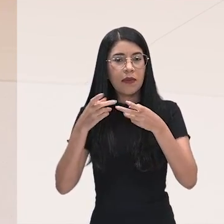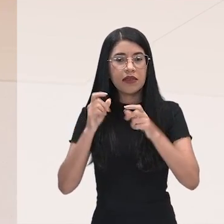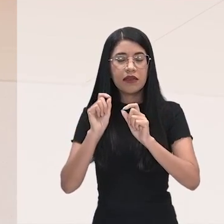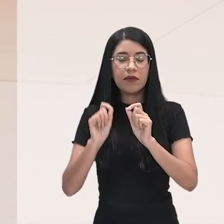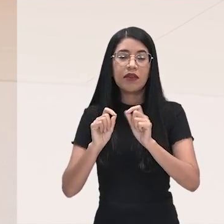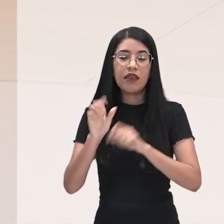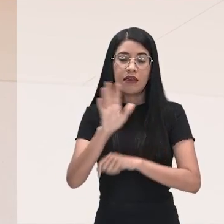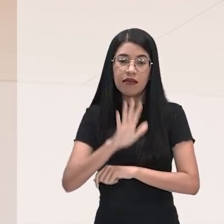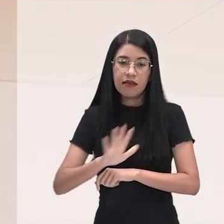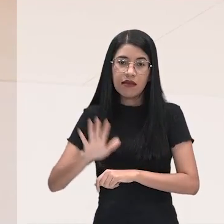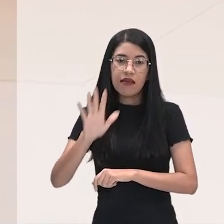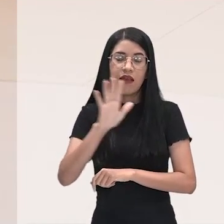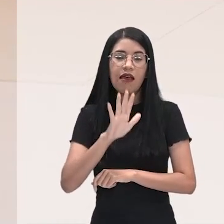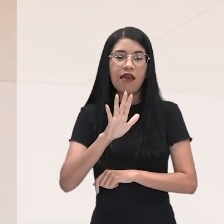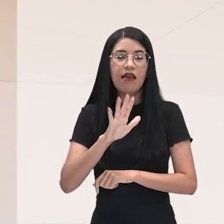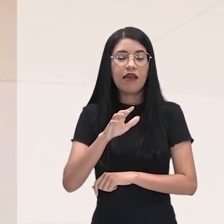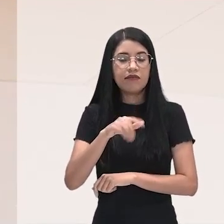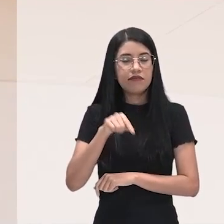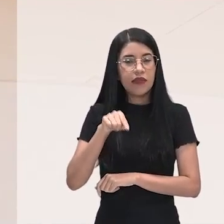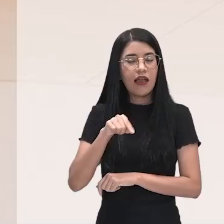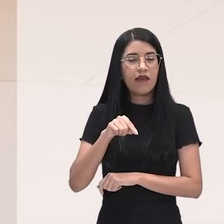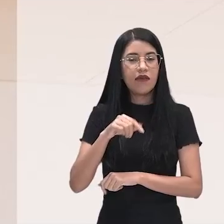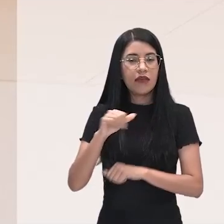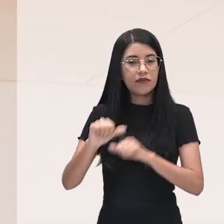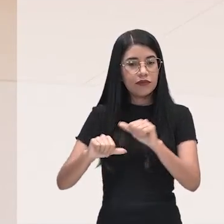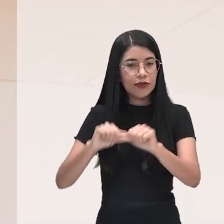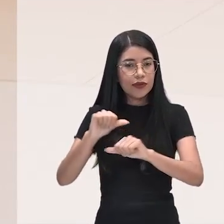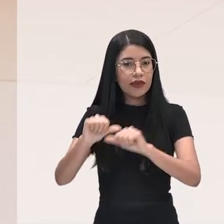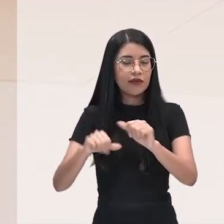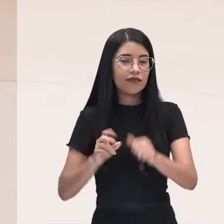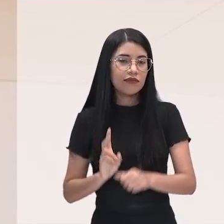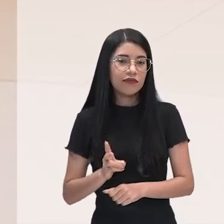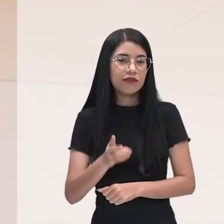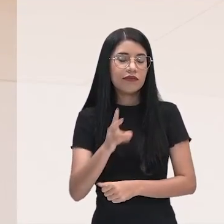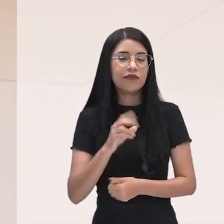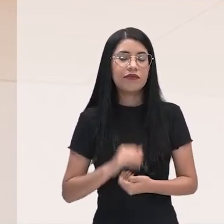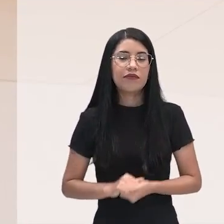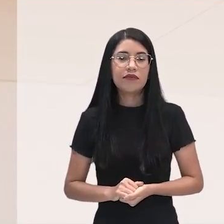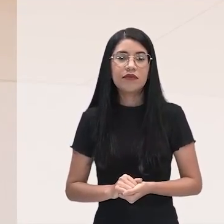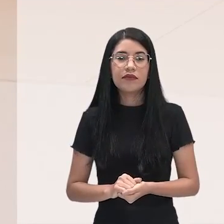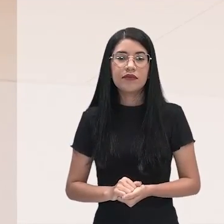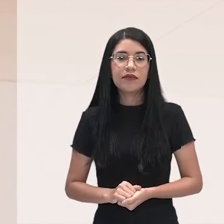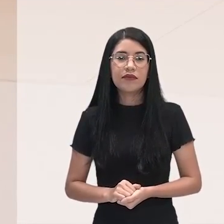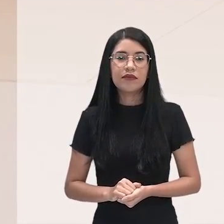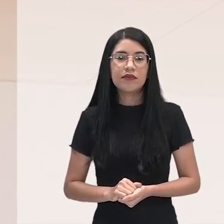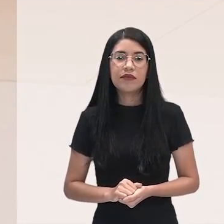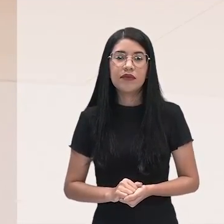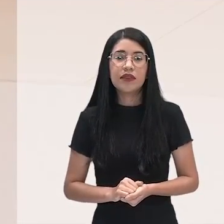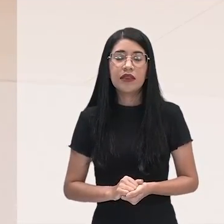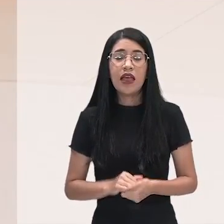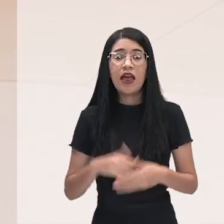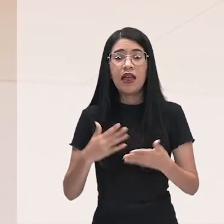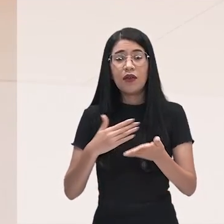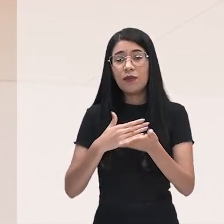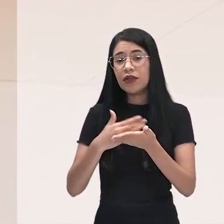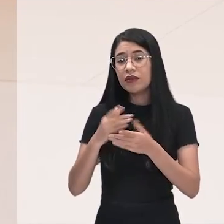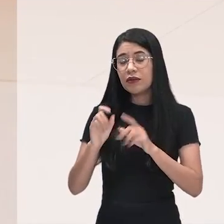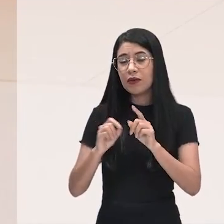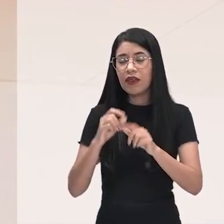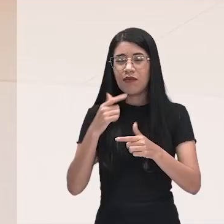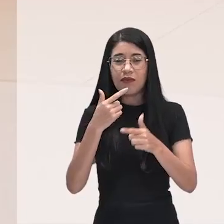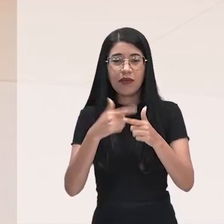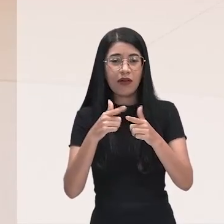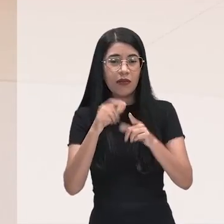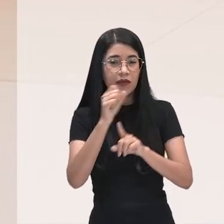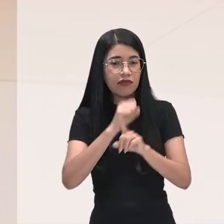acerca da transformação contínua dos espaços urbanos, eu tenho aqui uma imagem de uma avenida aqui de Manaus, a Eduardo Ribeiro, vocês já